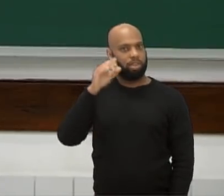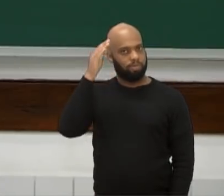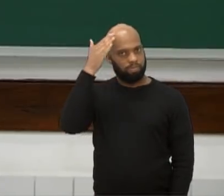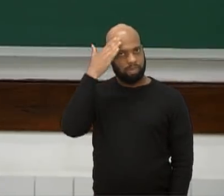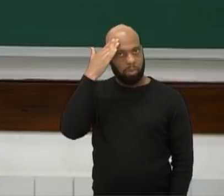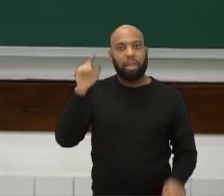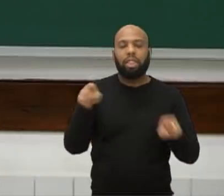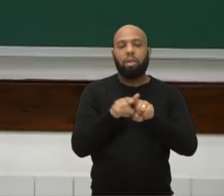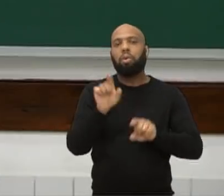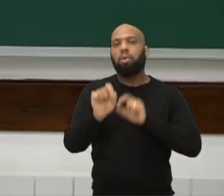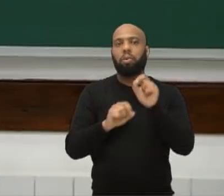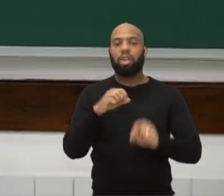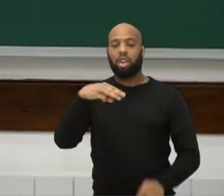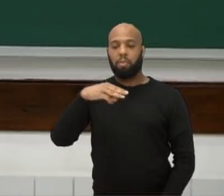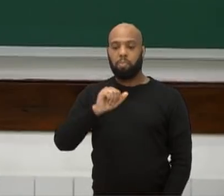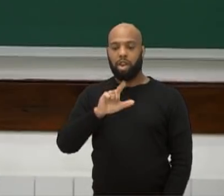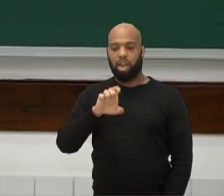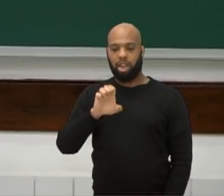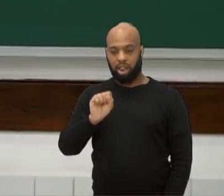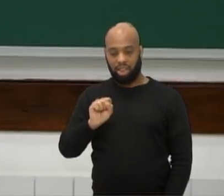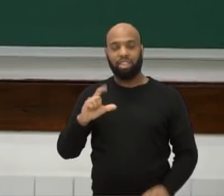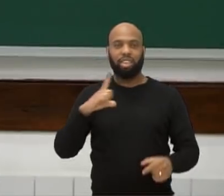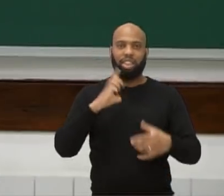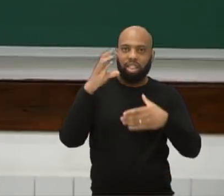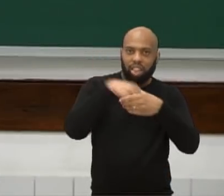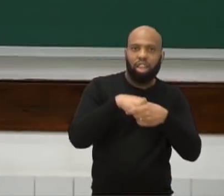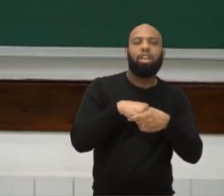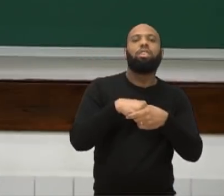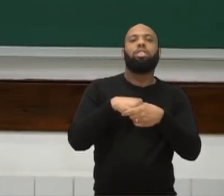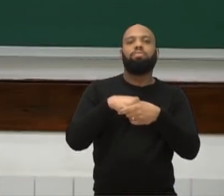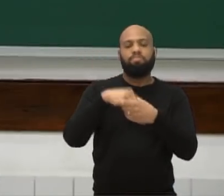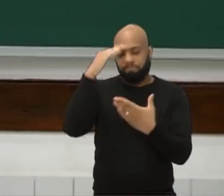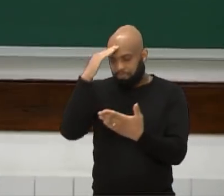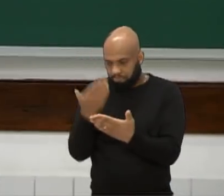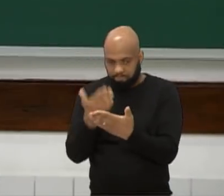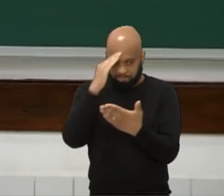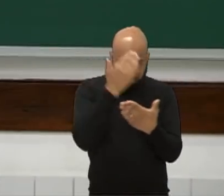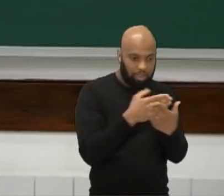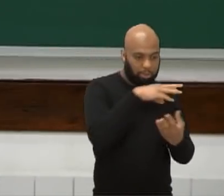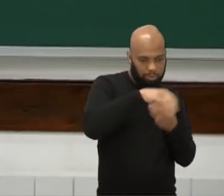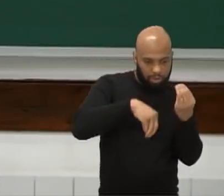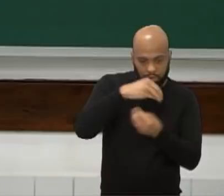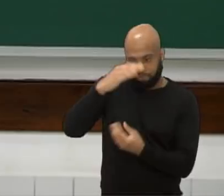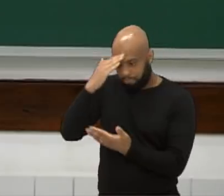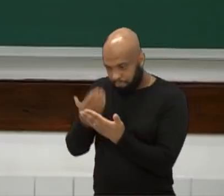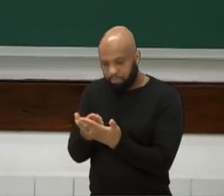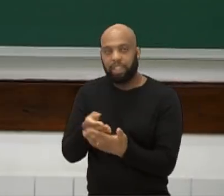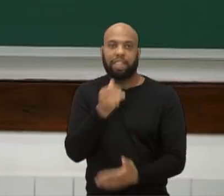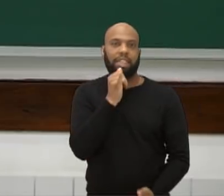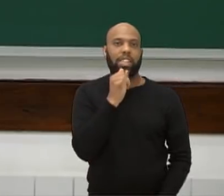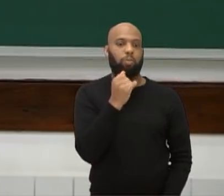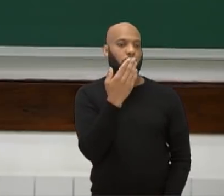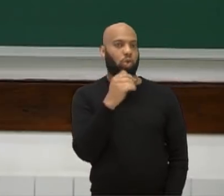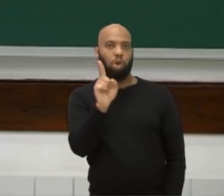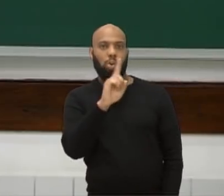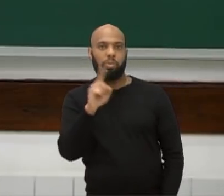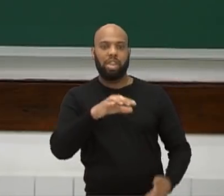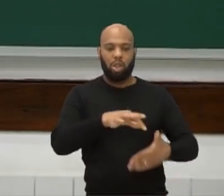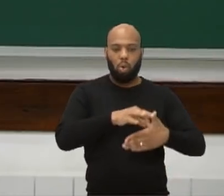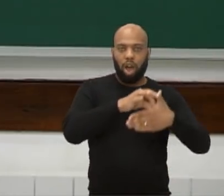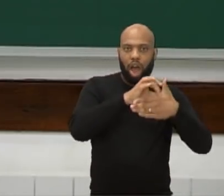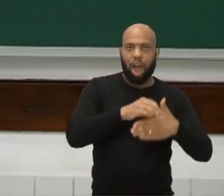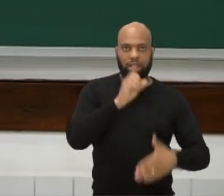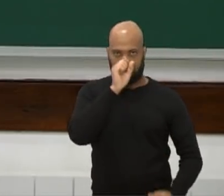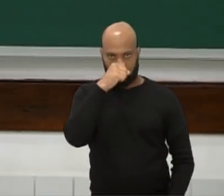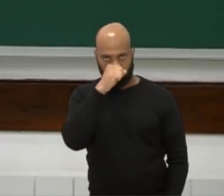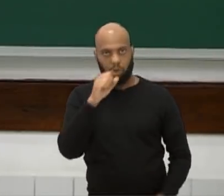conhecimento, os malês, nessa crença, nessa mistura de crenças, por exemplo, não se alimentavam de carne de